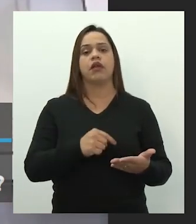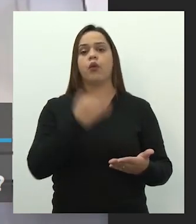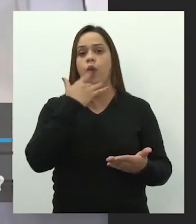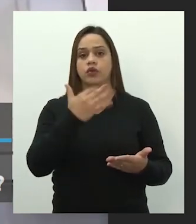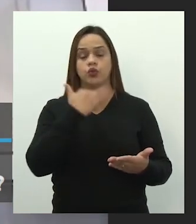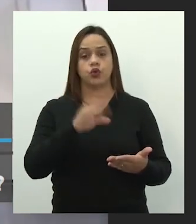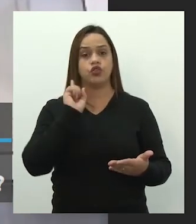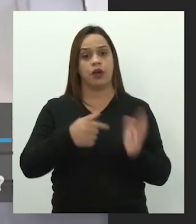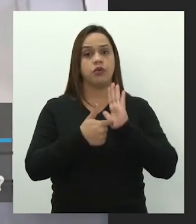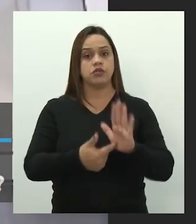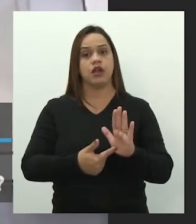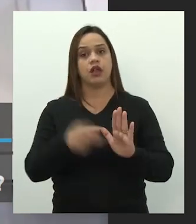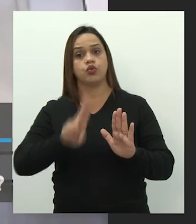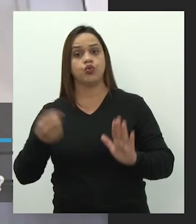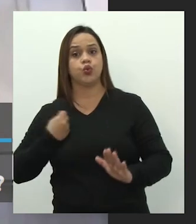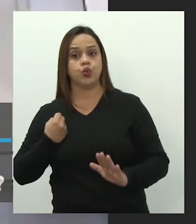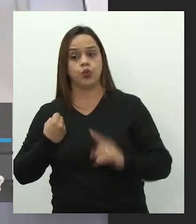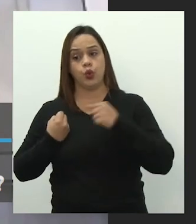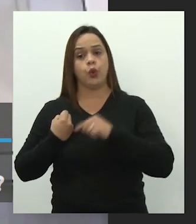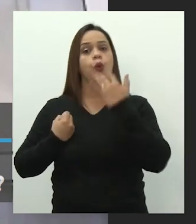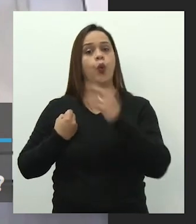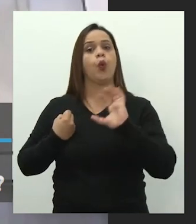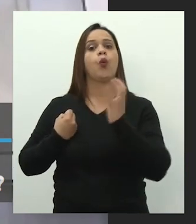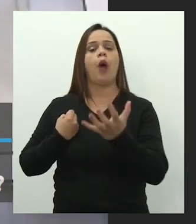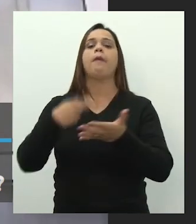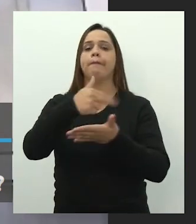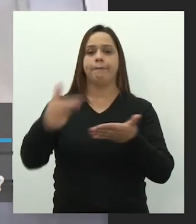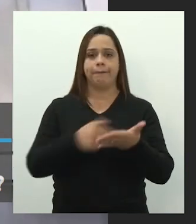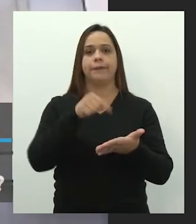importante garantir que essas crianças